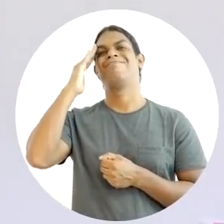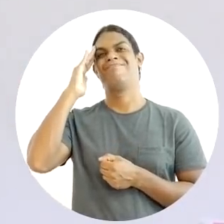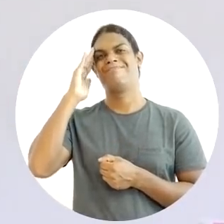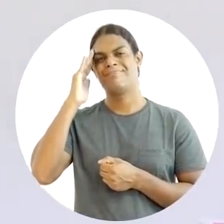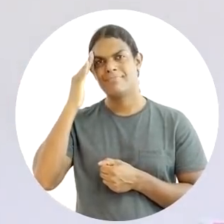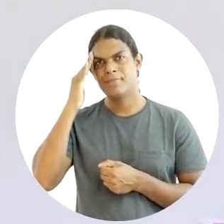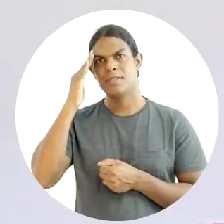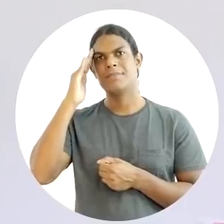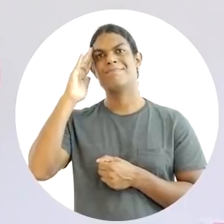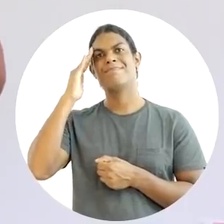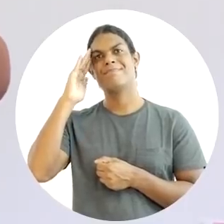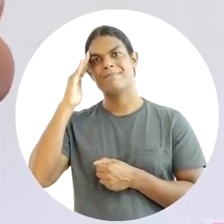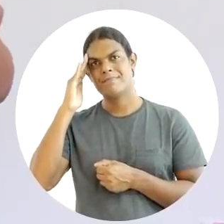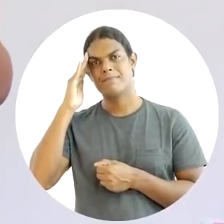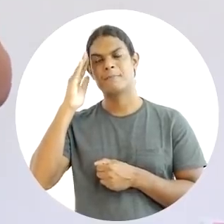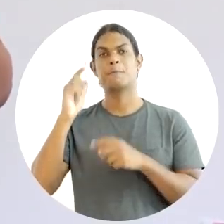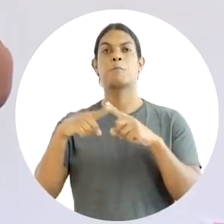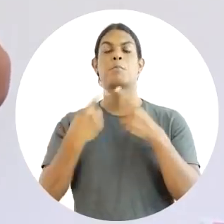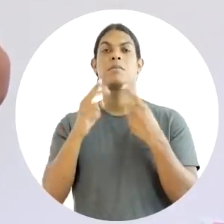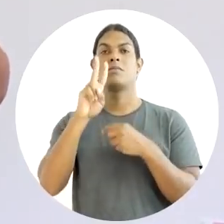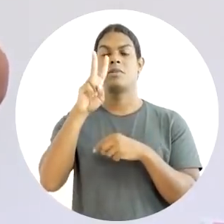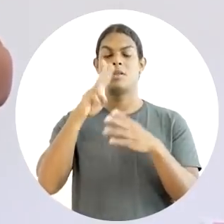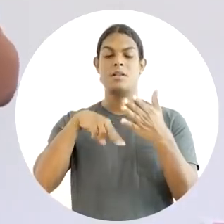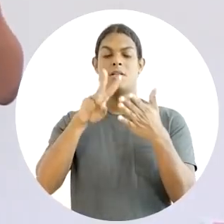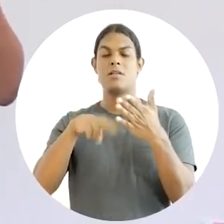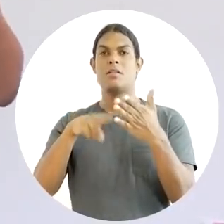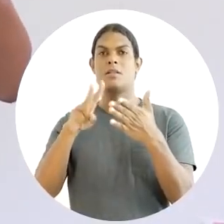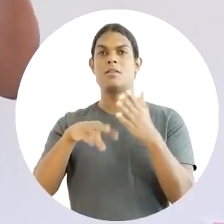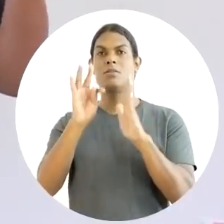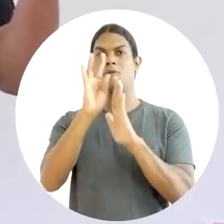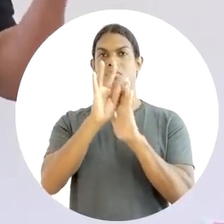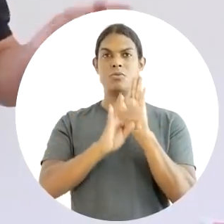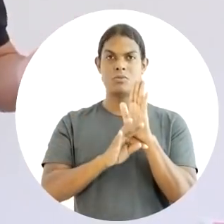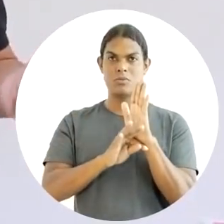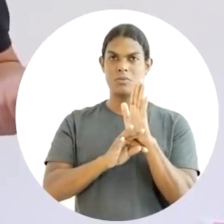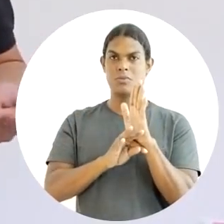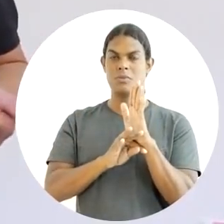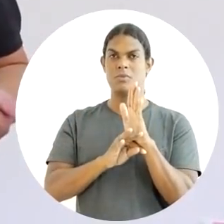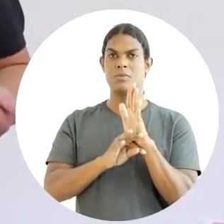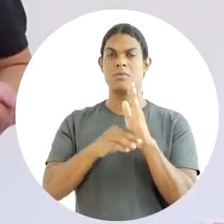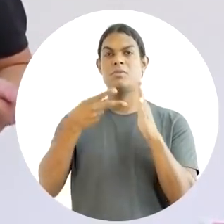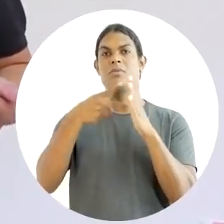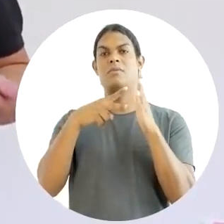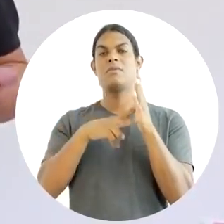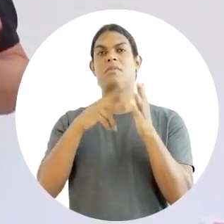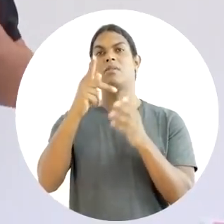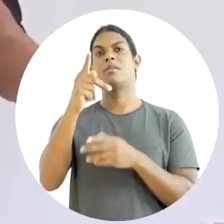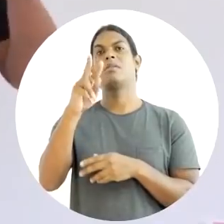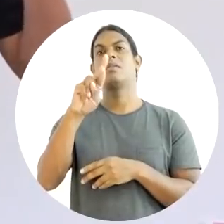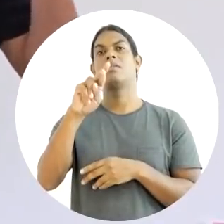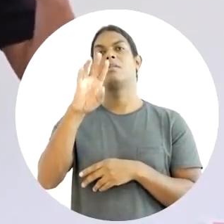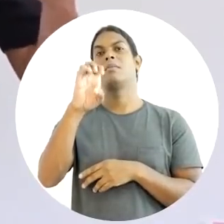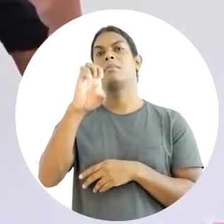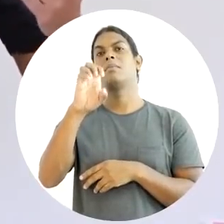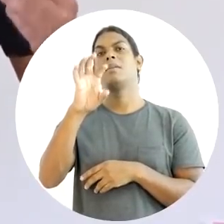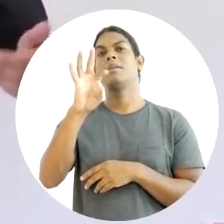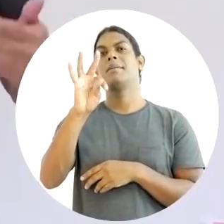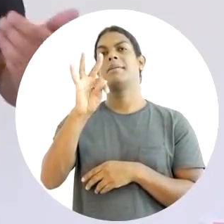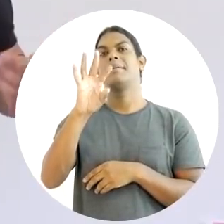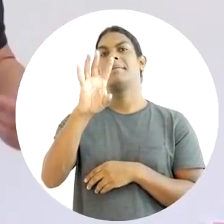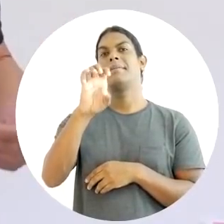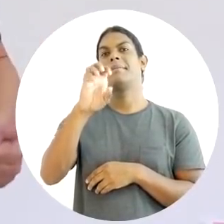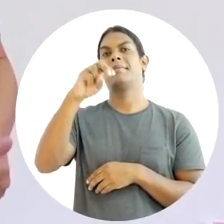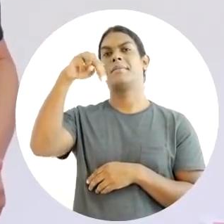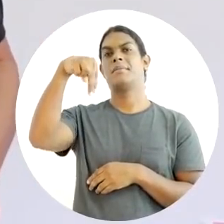Mas entende, quando você vê num texto, entende é pretender fazer alguma coisa, né? Então, I